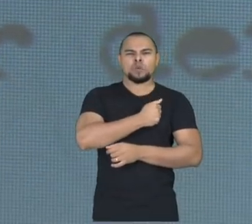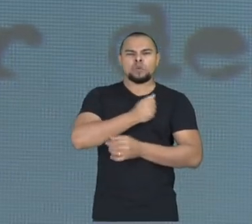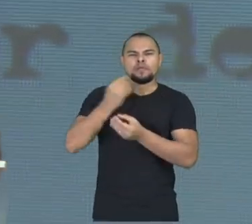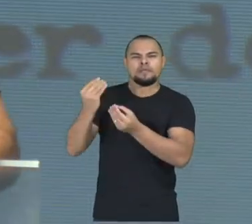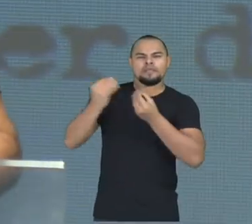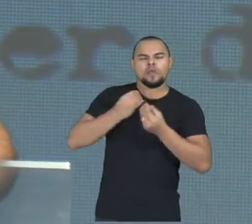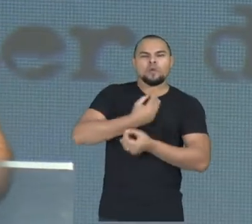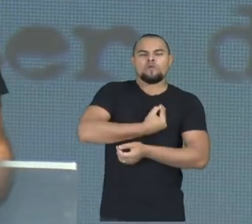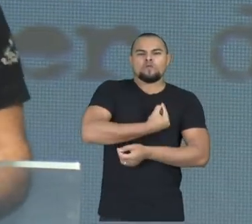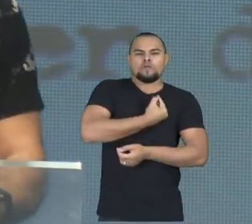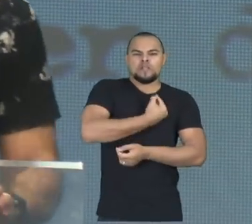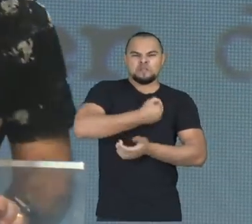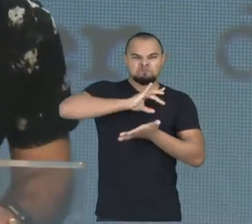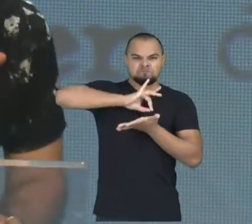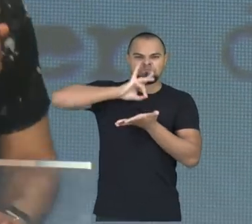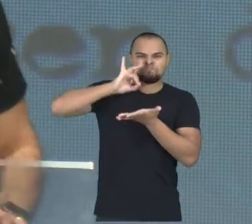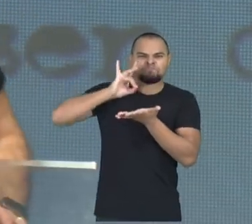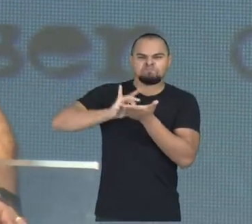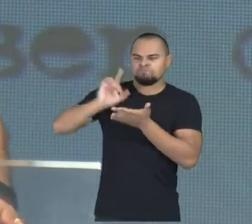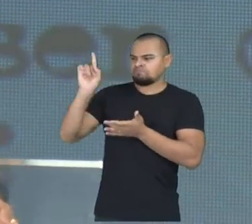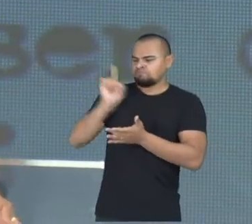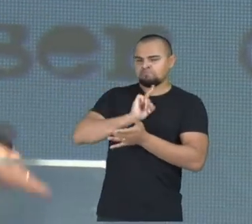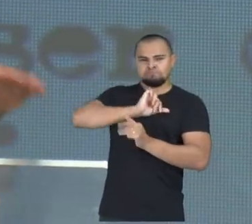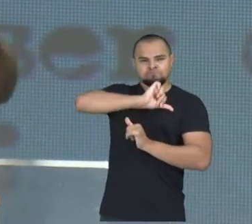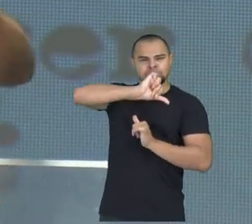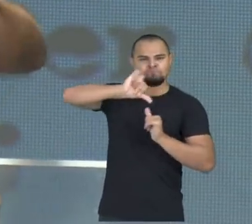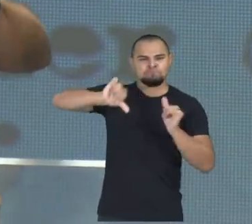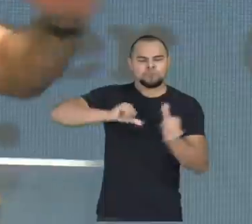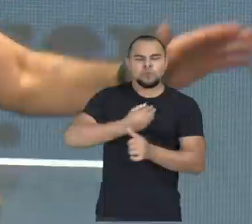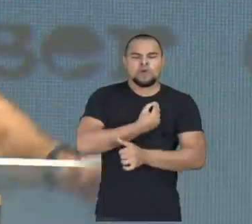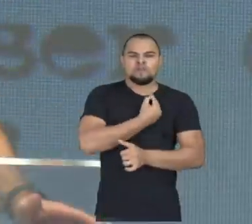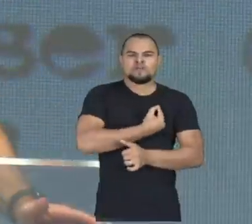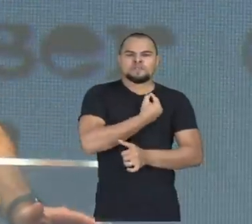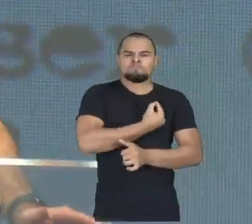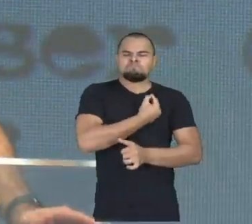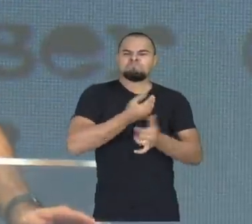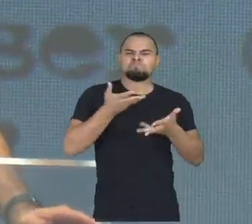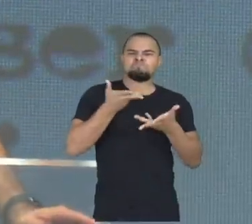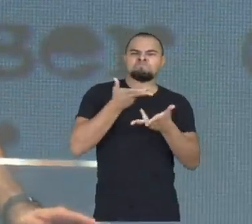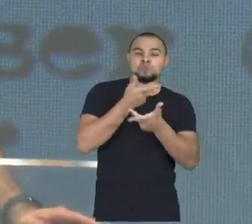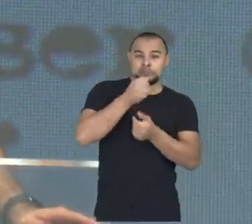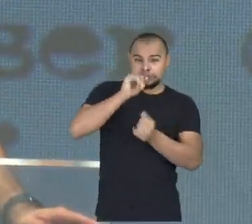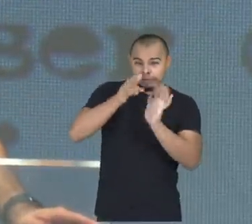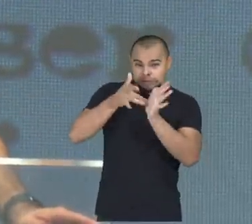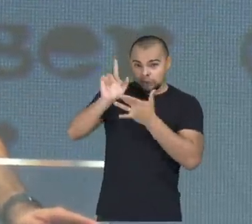vida, aquele que te deu vida e vida em abundância, tudo se perde.